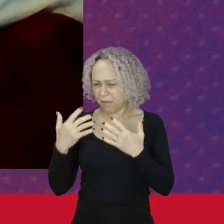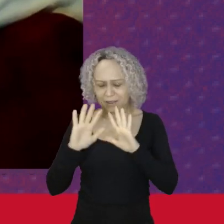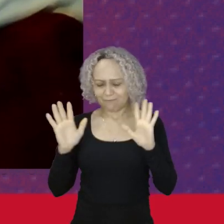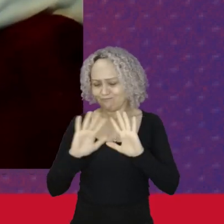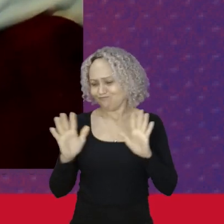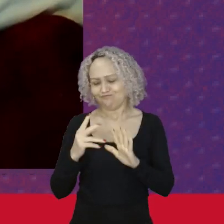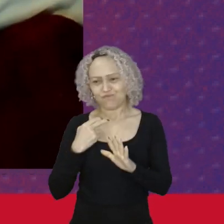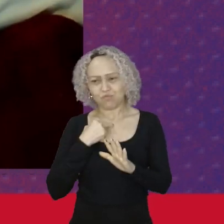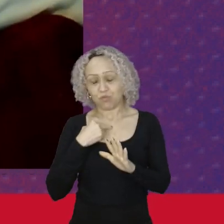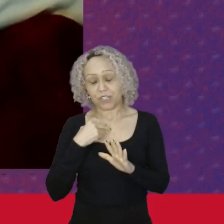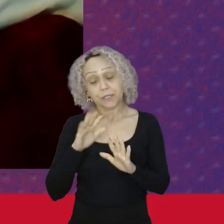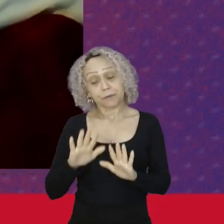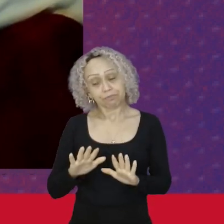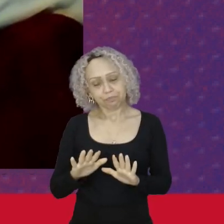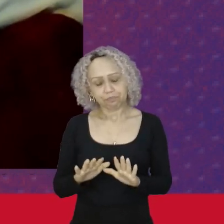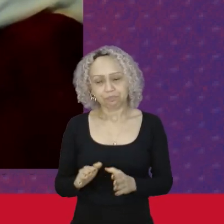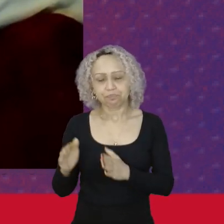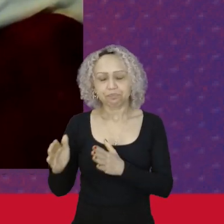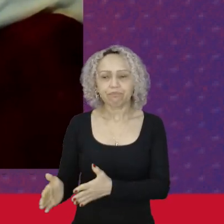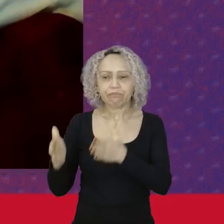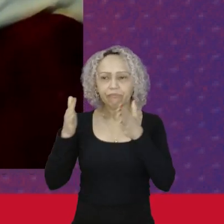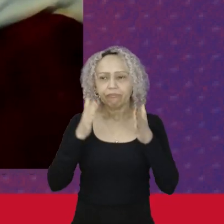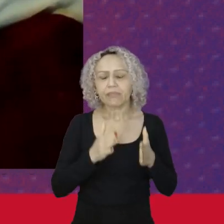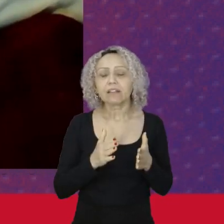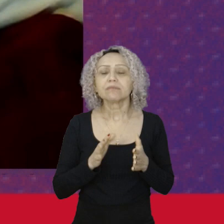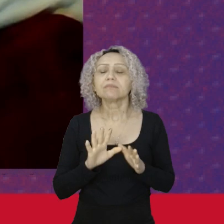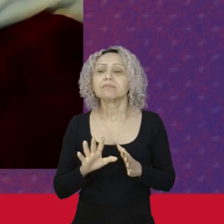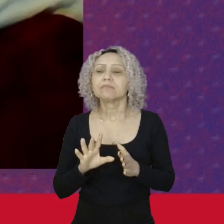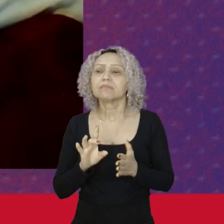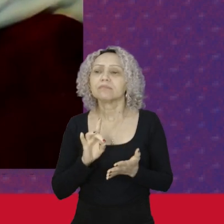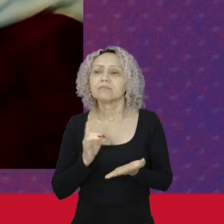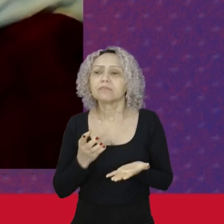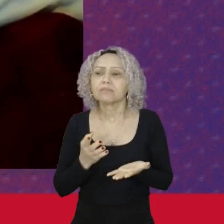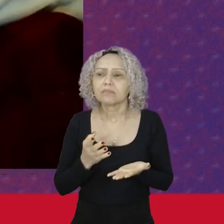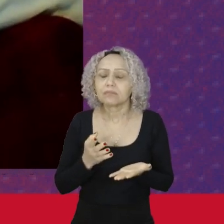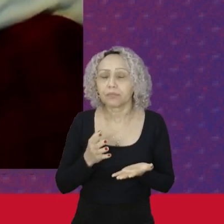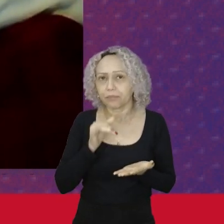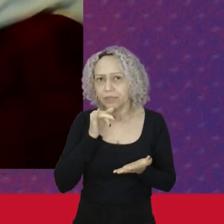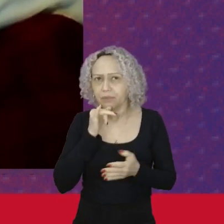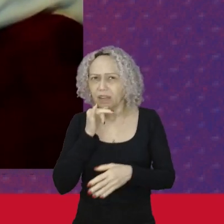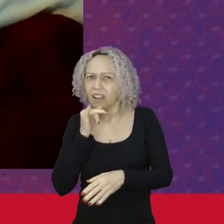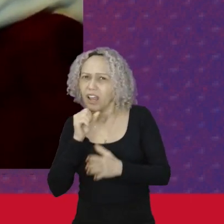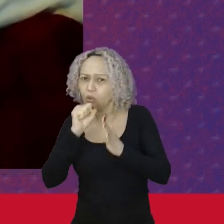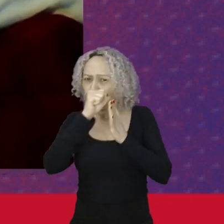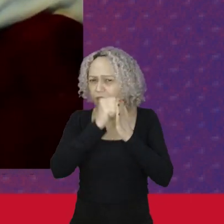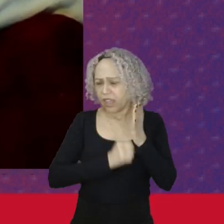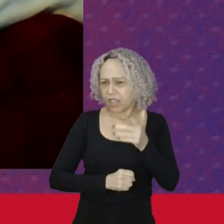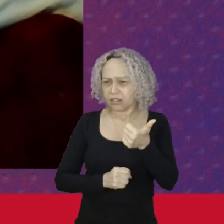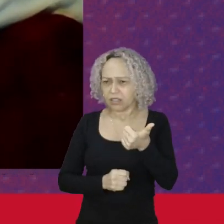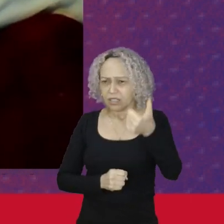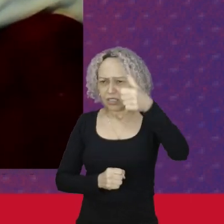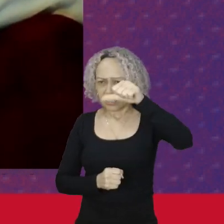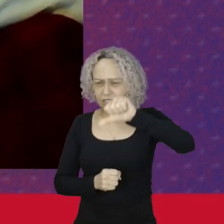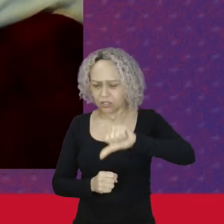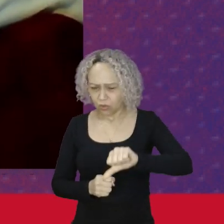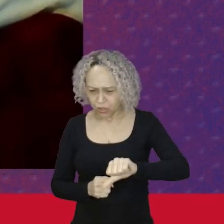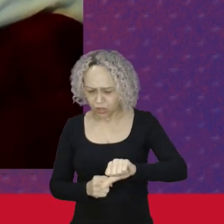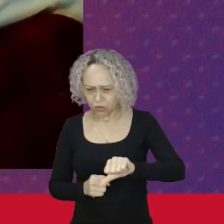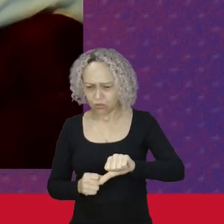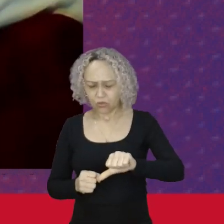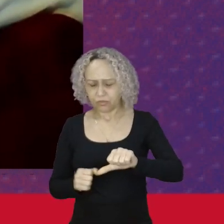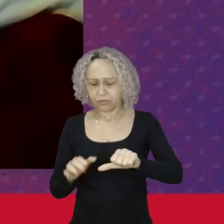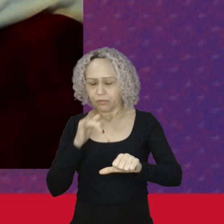nós temos, na verdade, no século XVIII e XIX, que é o corpo-organismo,